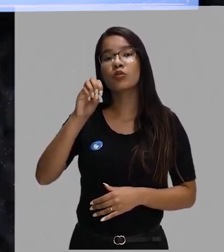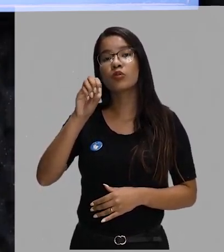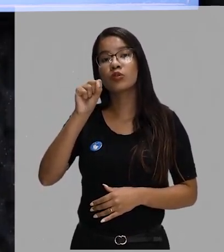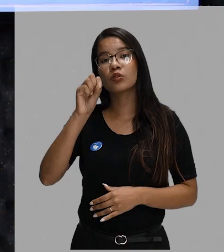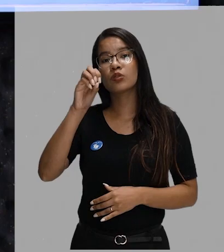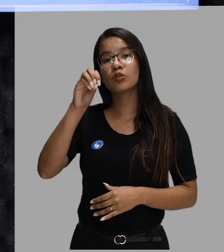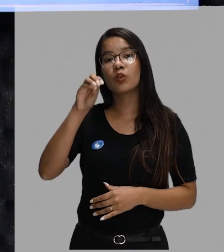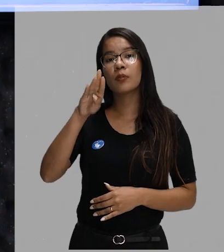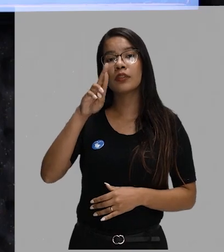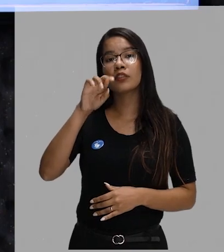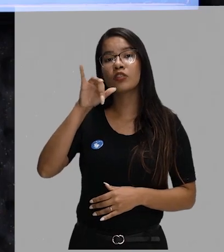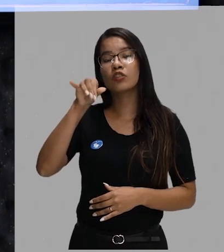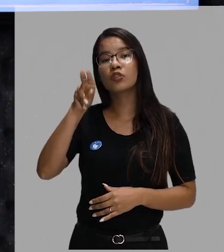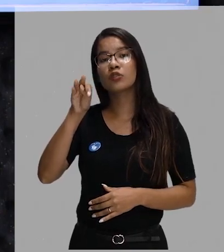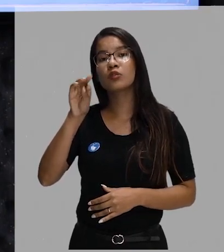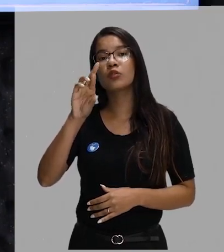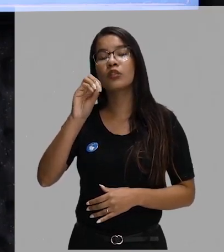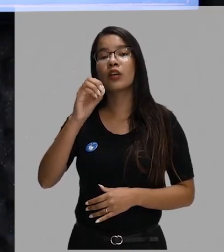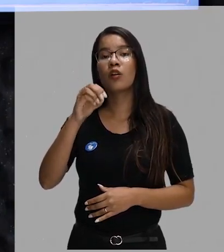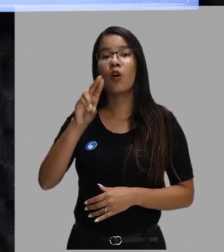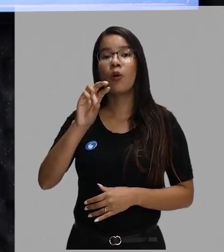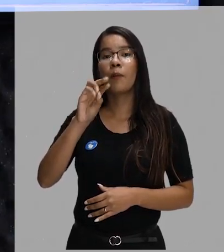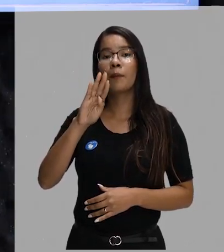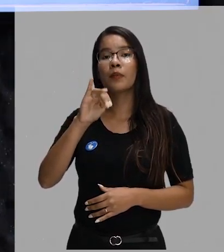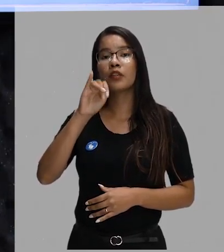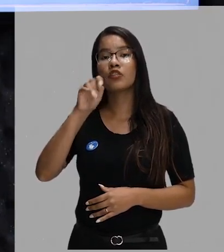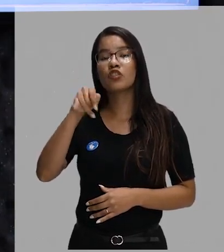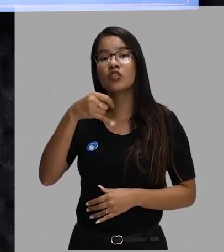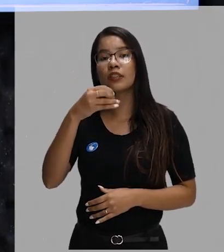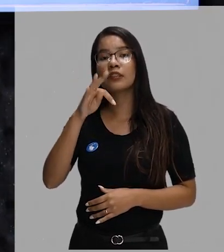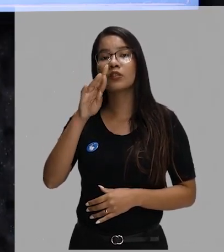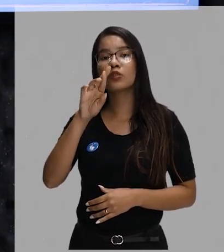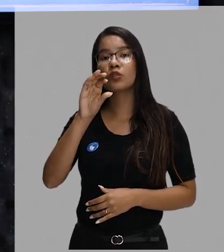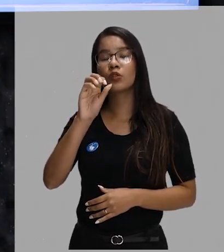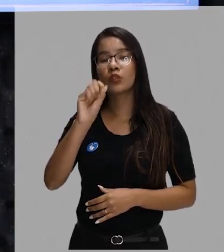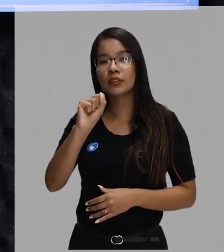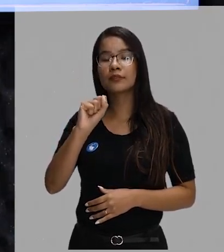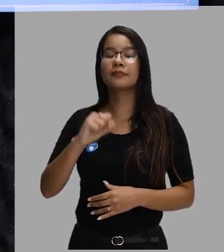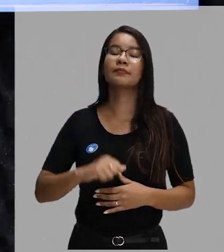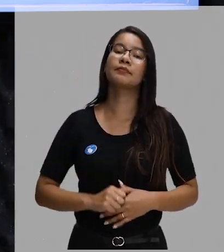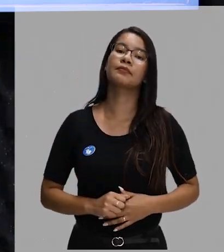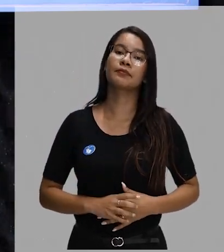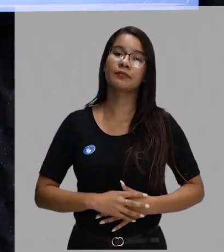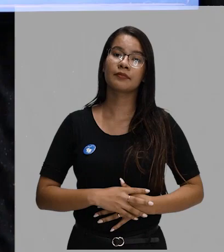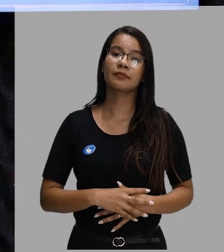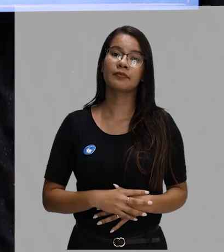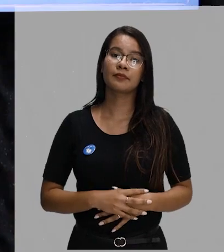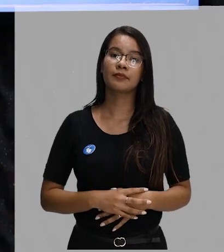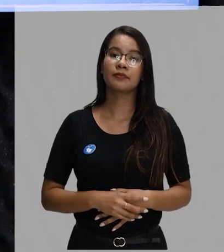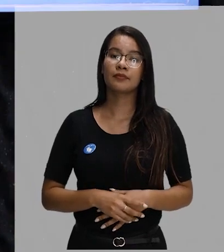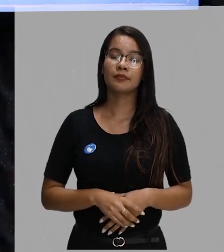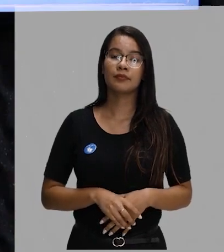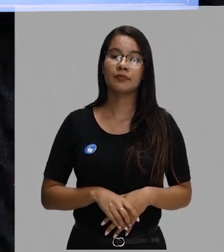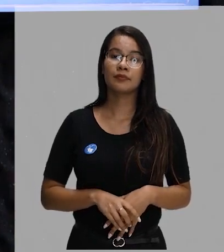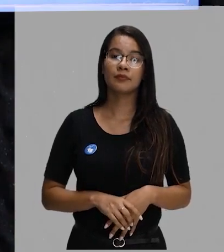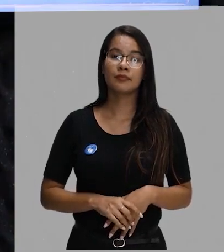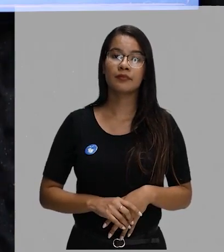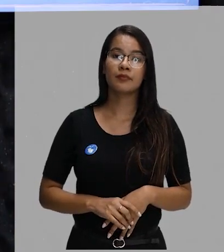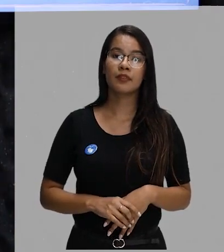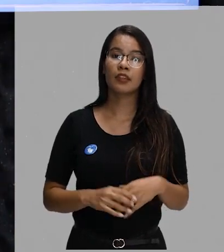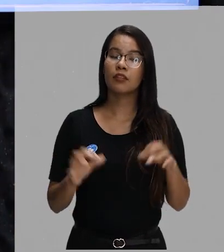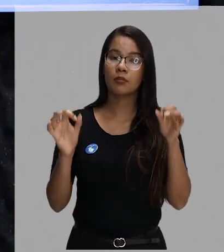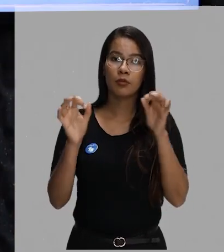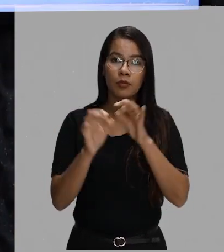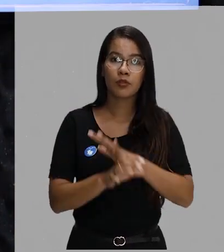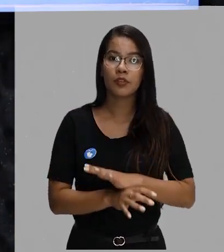que acontecer para que ela seja injetora, o que tem que acontecer para ela ser sobrejetora e o que tem que acontecer para ela ser bijetora. E